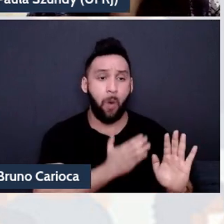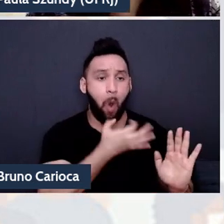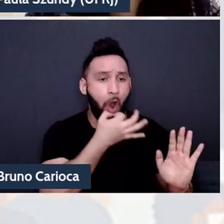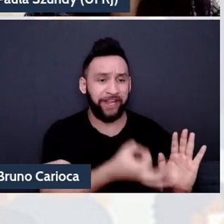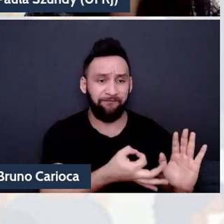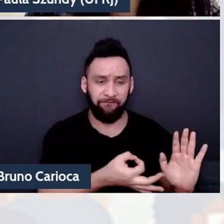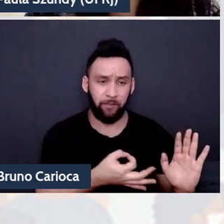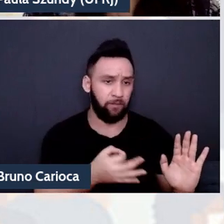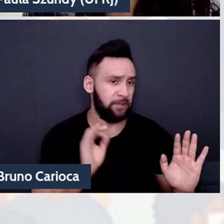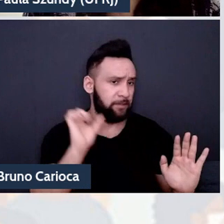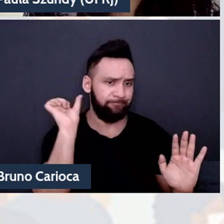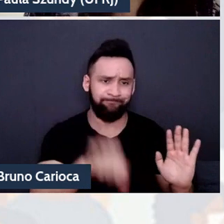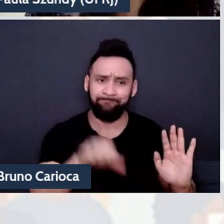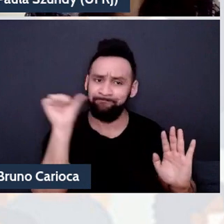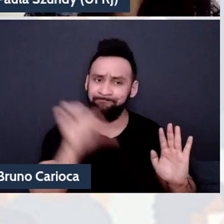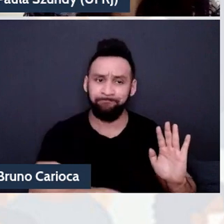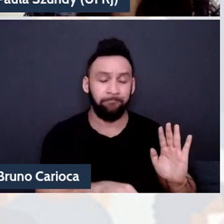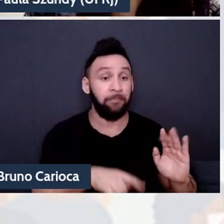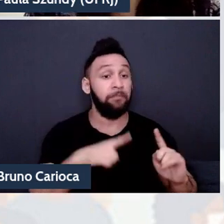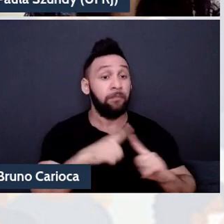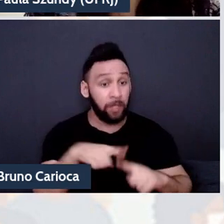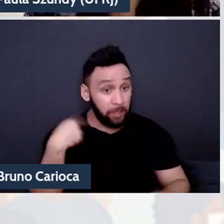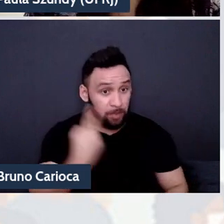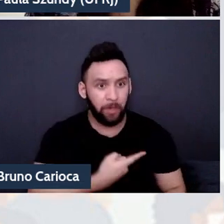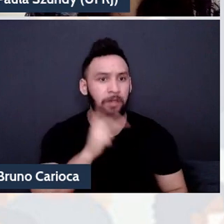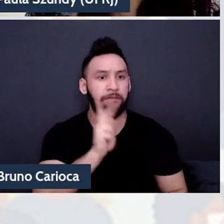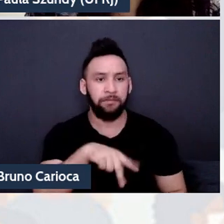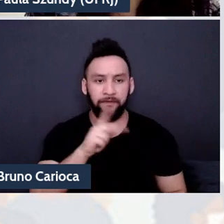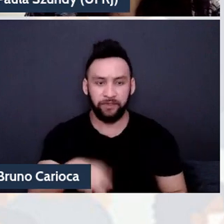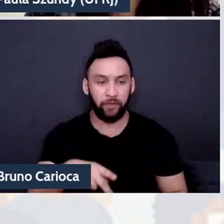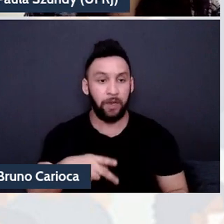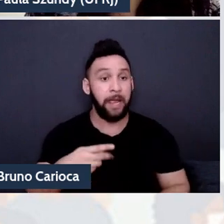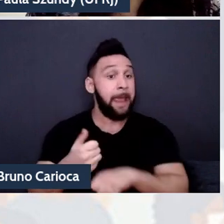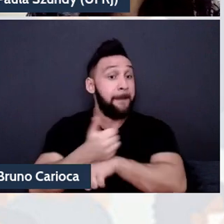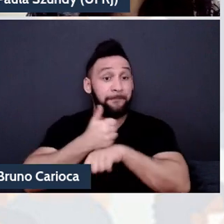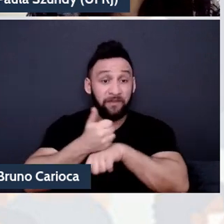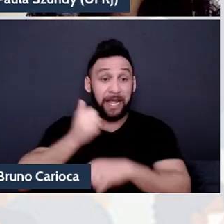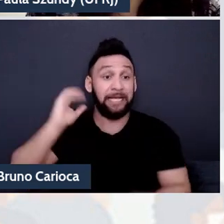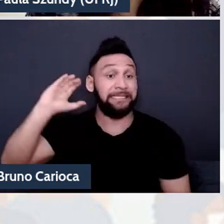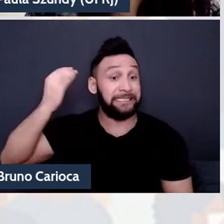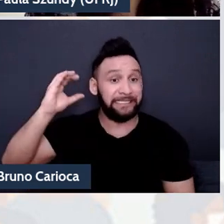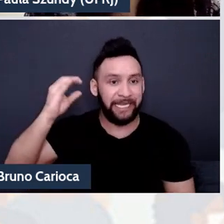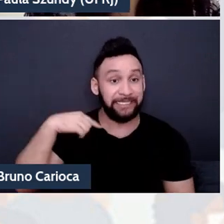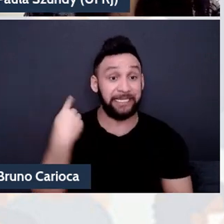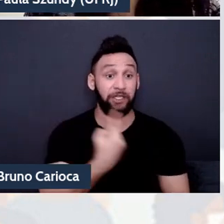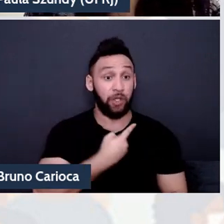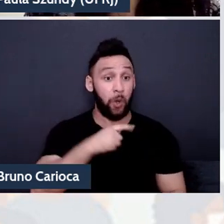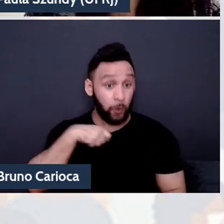tem que, que a gente pode, ou eu espero ter, né,